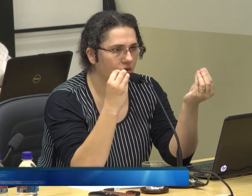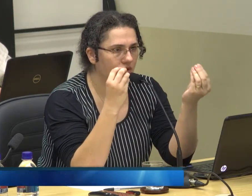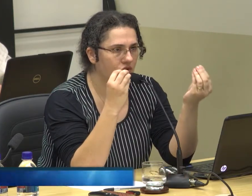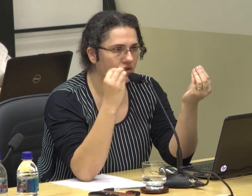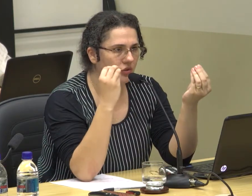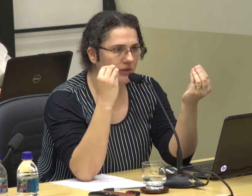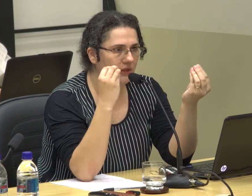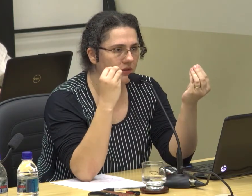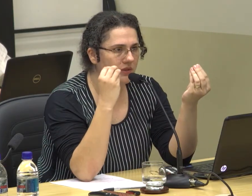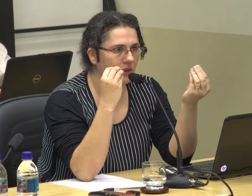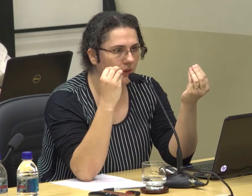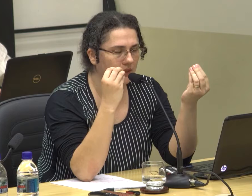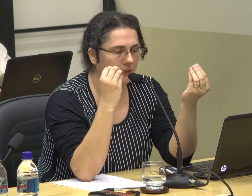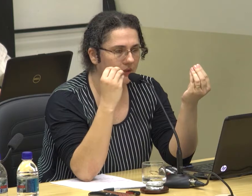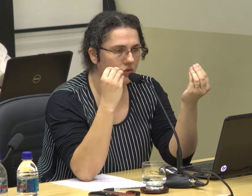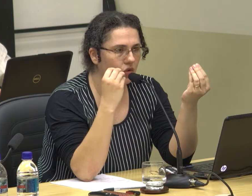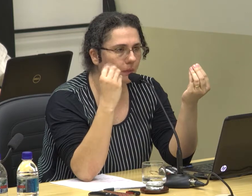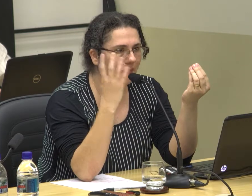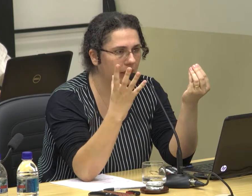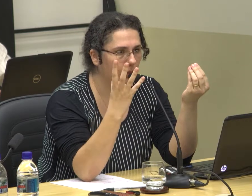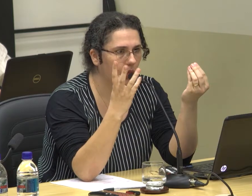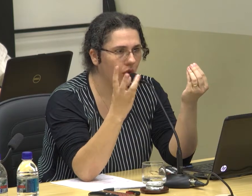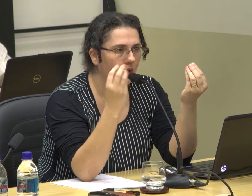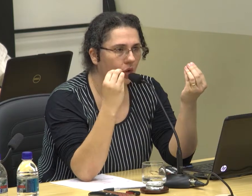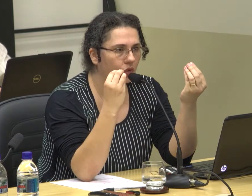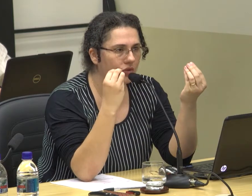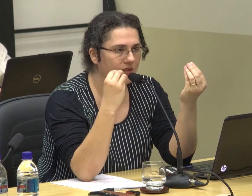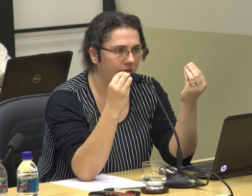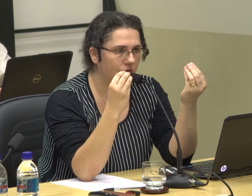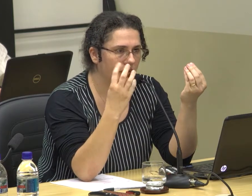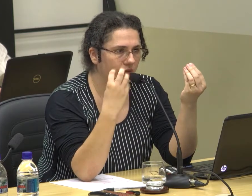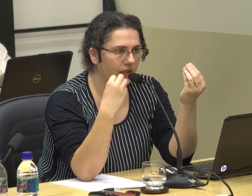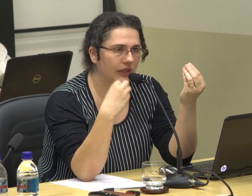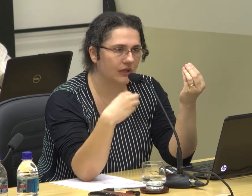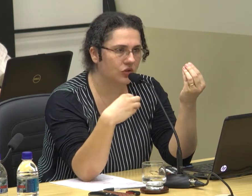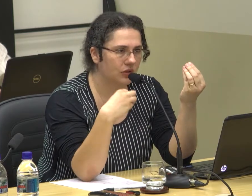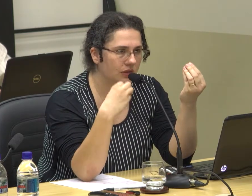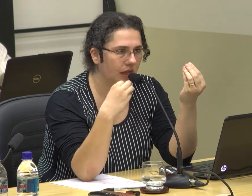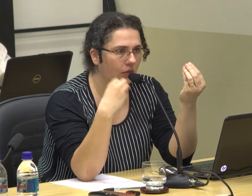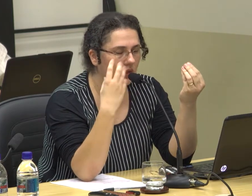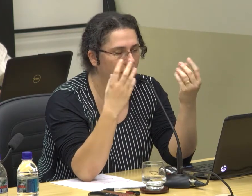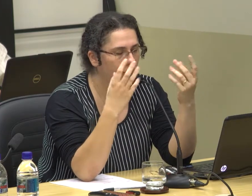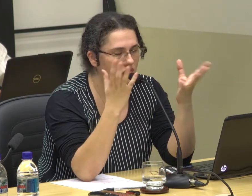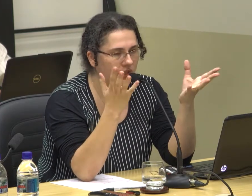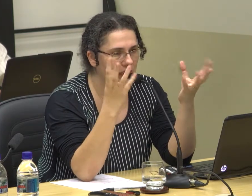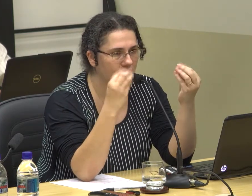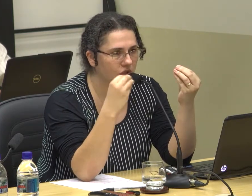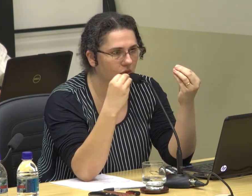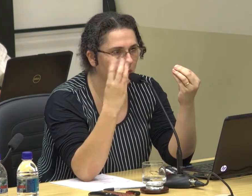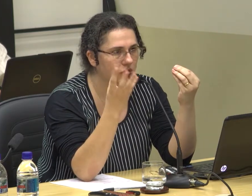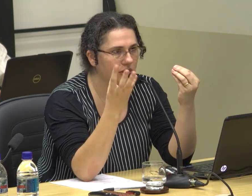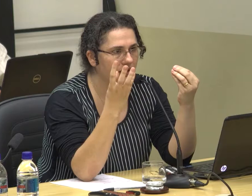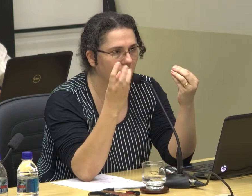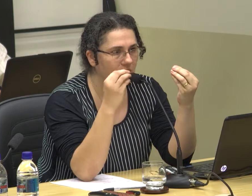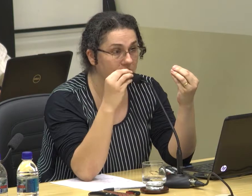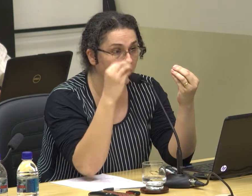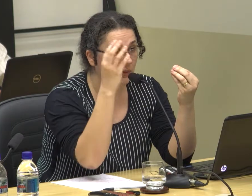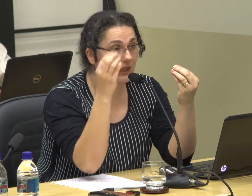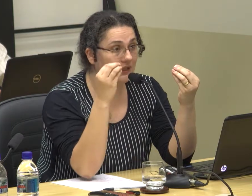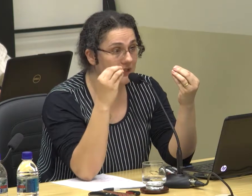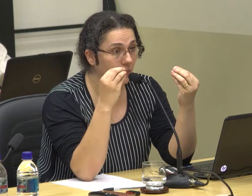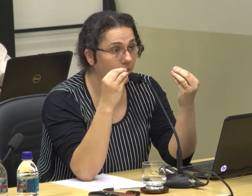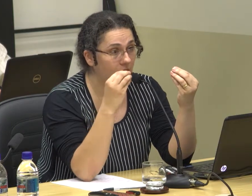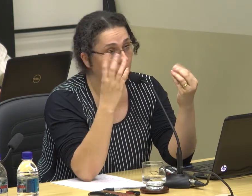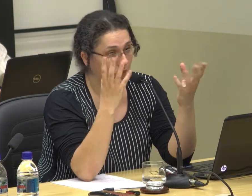ter lotes de 250 metros no mínimo, ou 200 se for interesse social. Até hoje, aquela região não mostrou essa